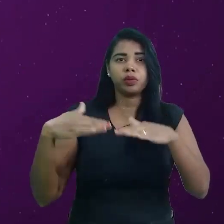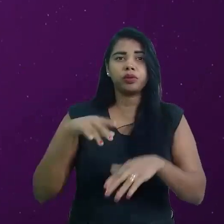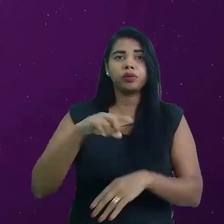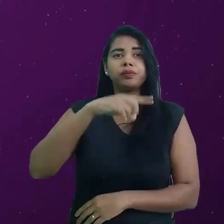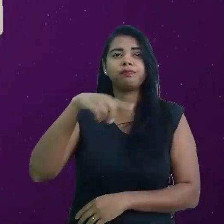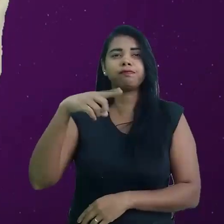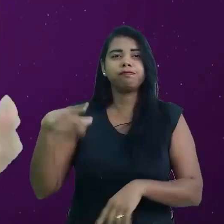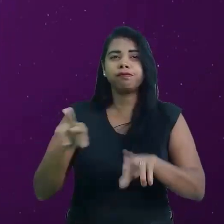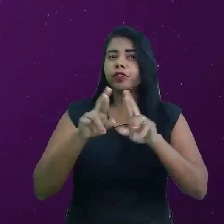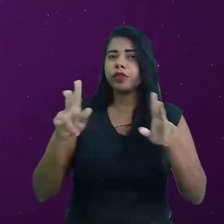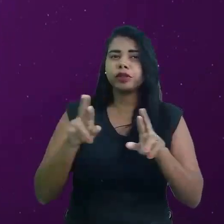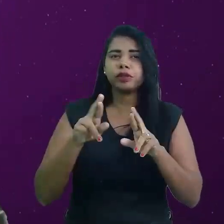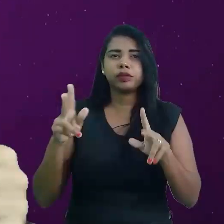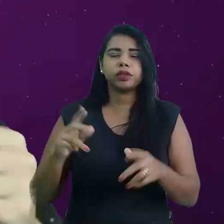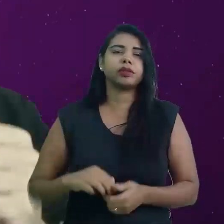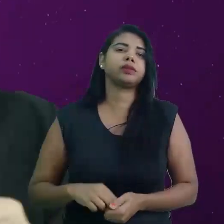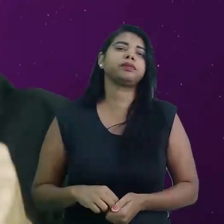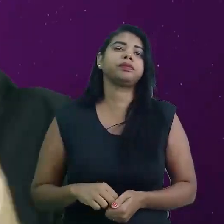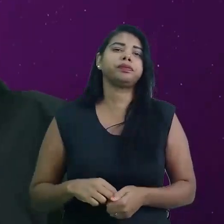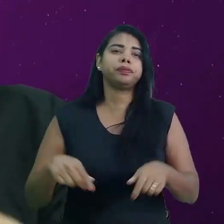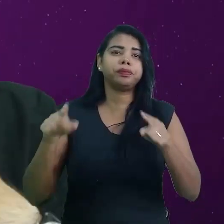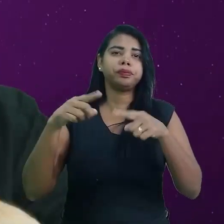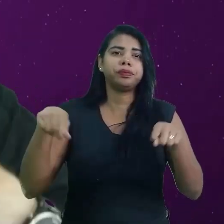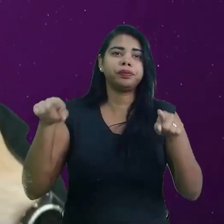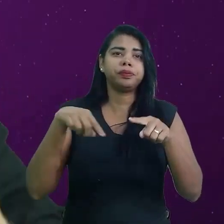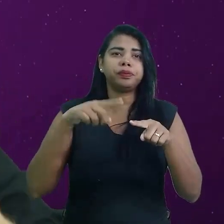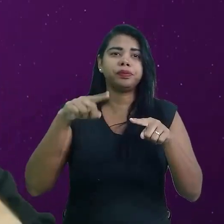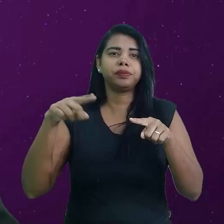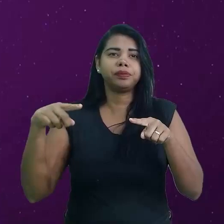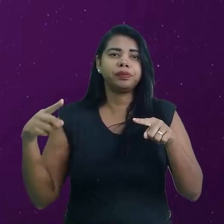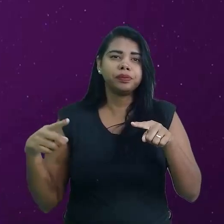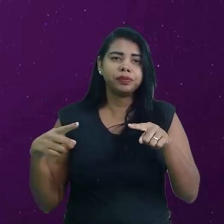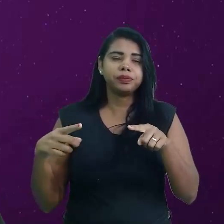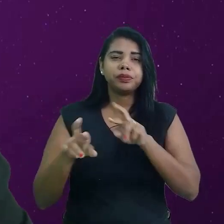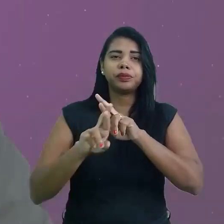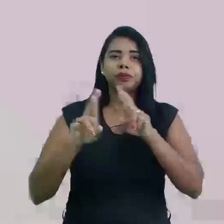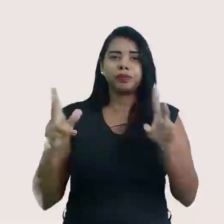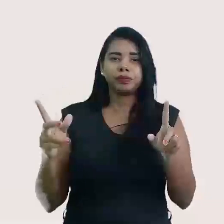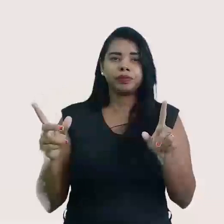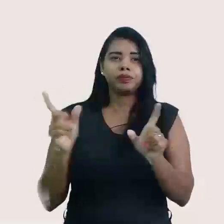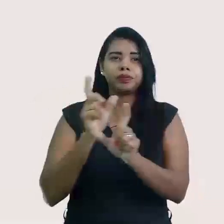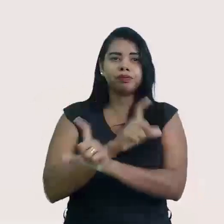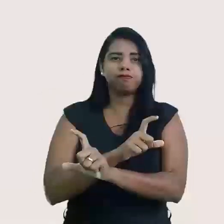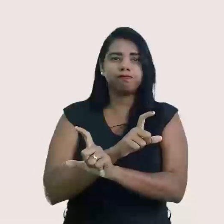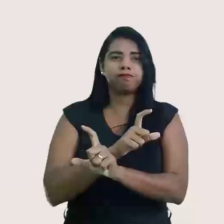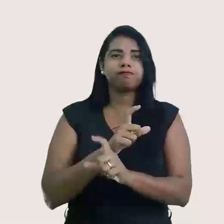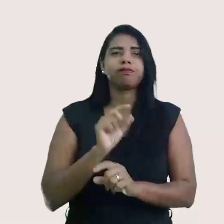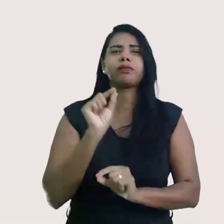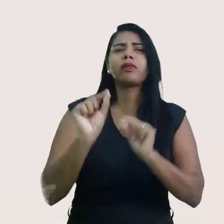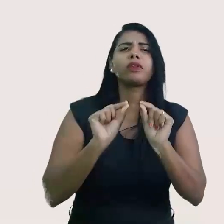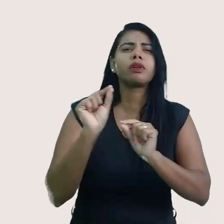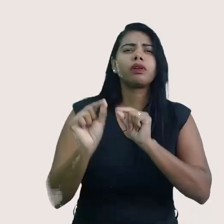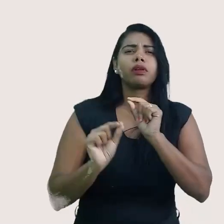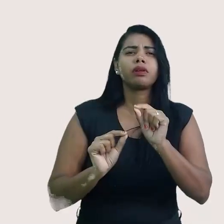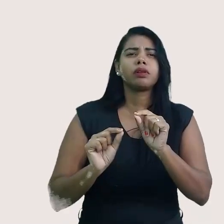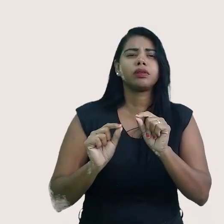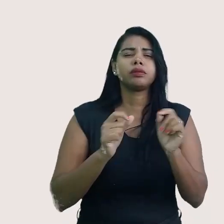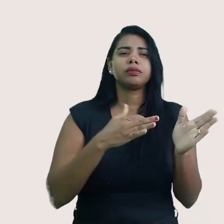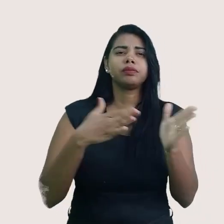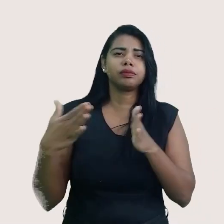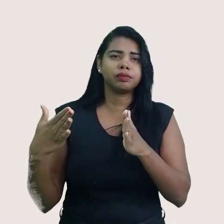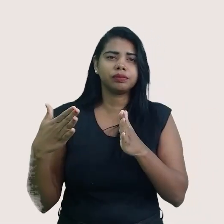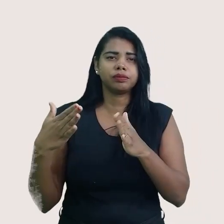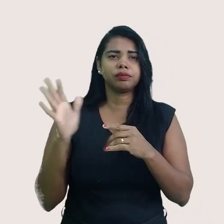são diferentes. Por isso que ele falou que houve uma inversão de fase. E que equivale a uma mudança do meio